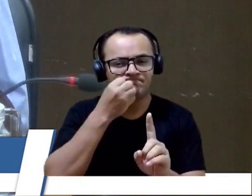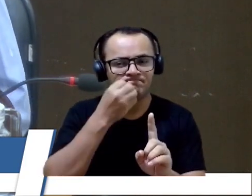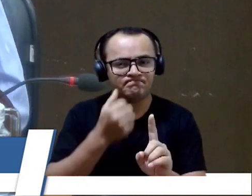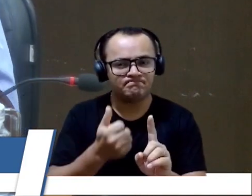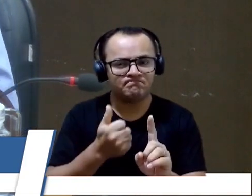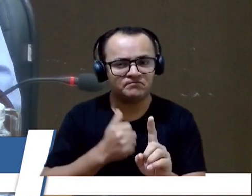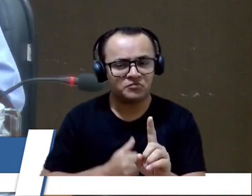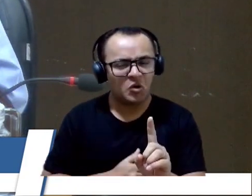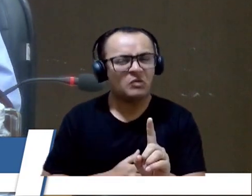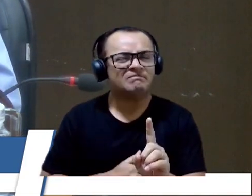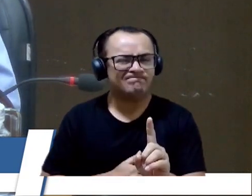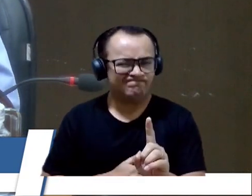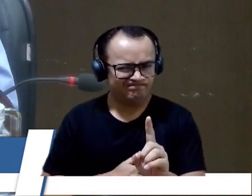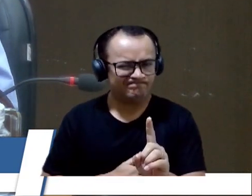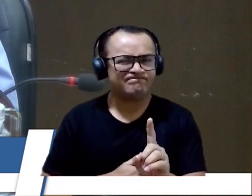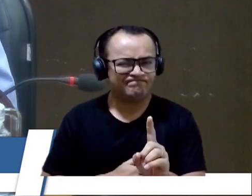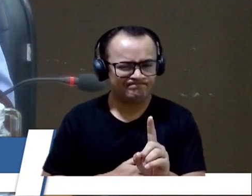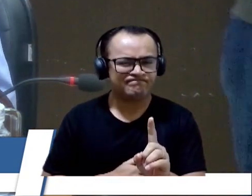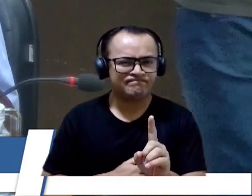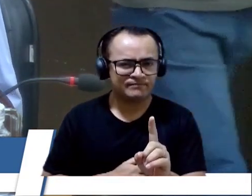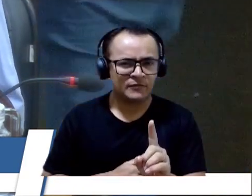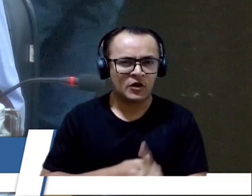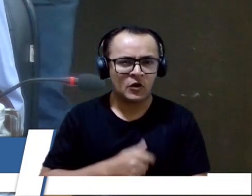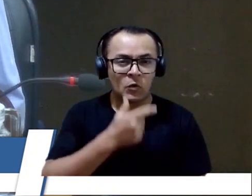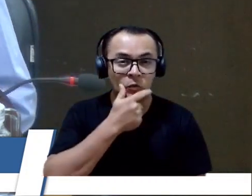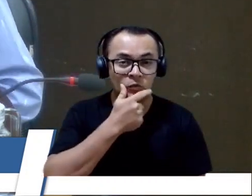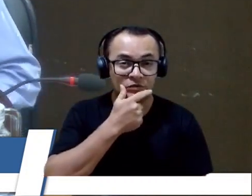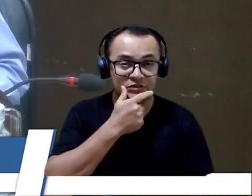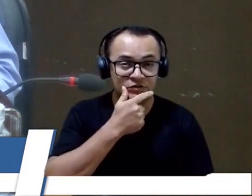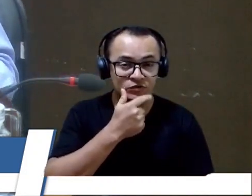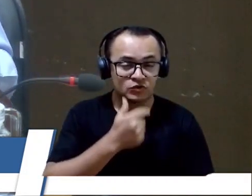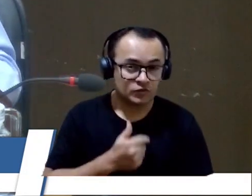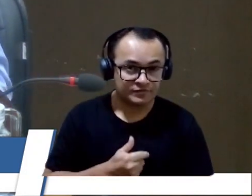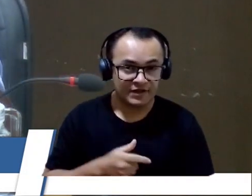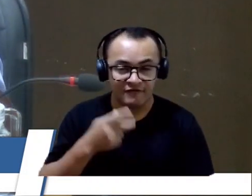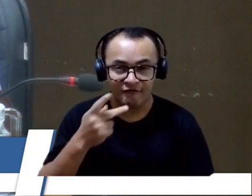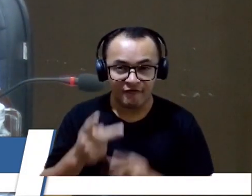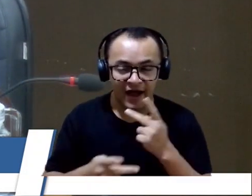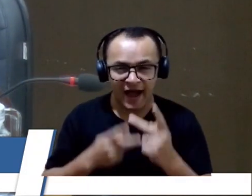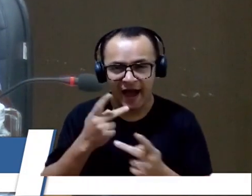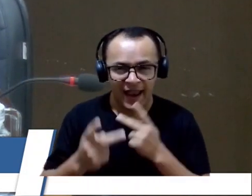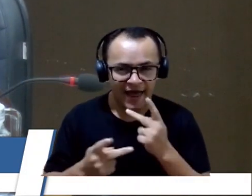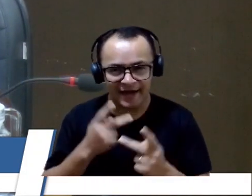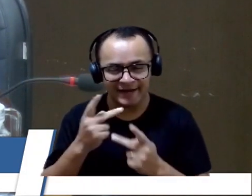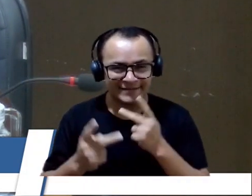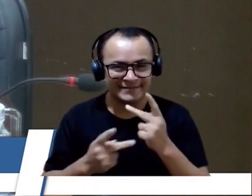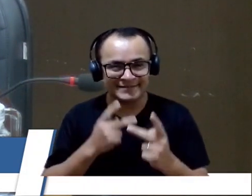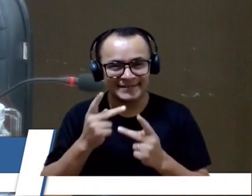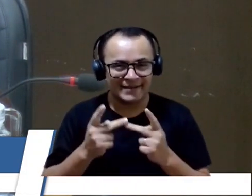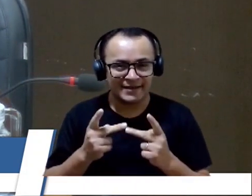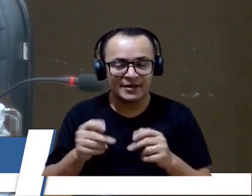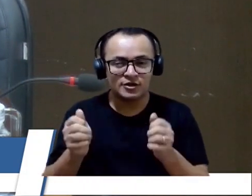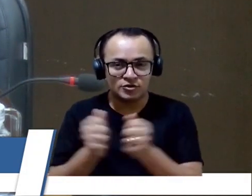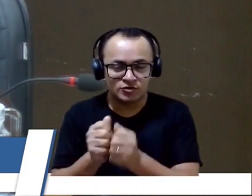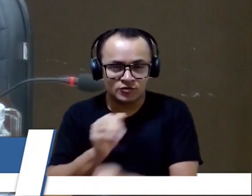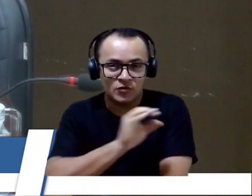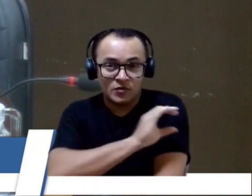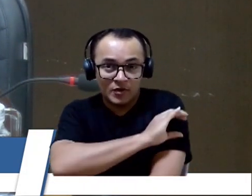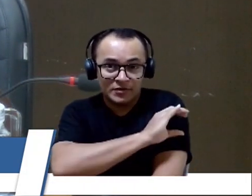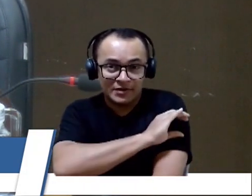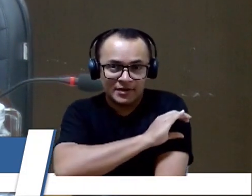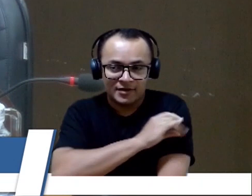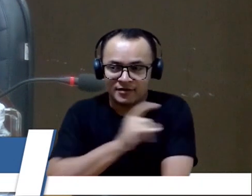quando o Gilson Pelizzaro fala, juntamente com o Claudinei, que eles